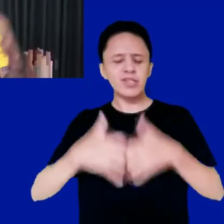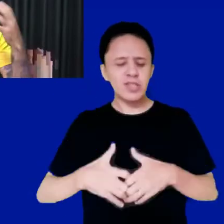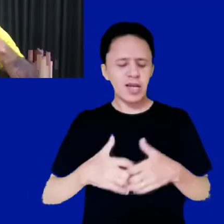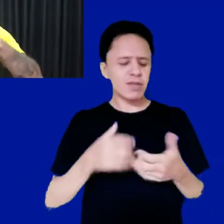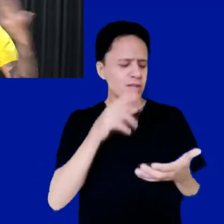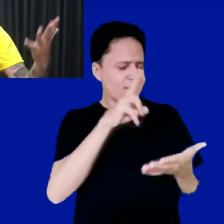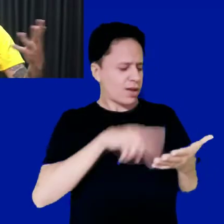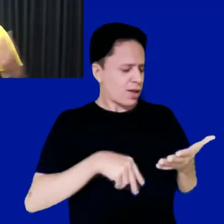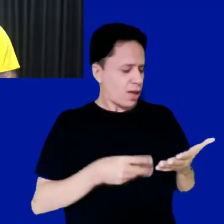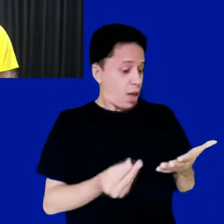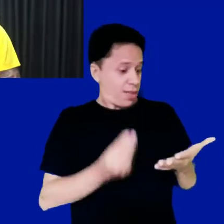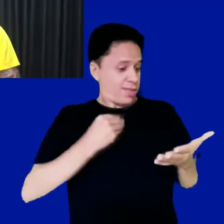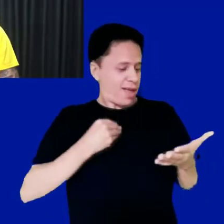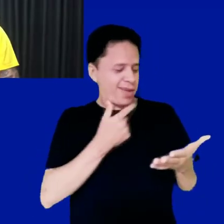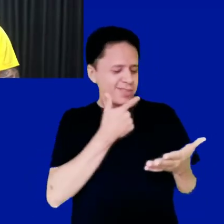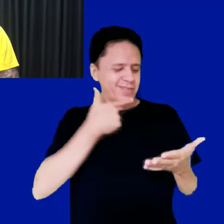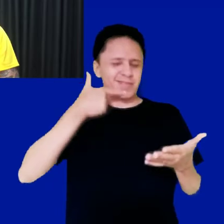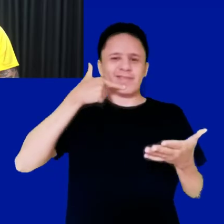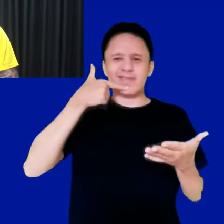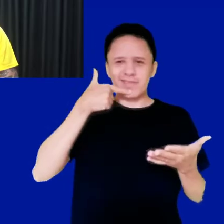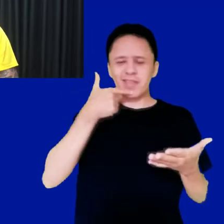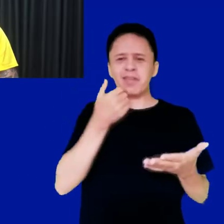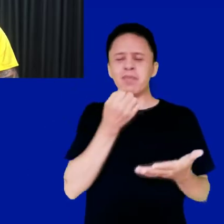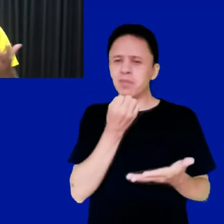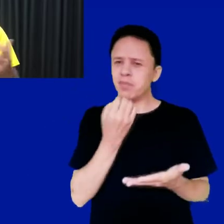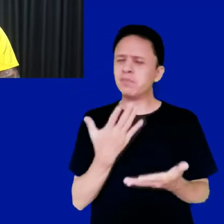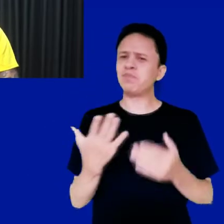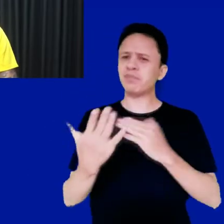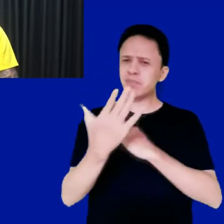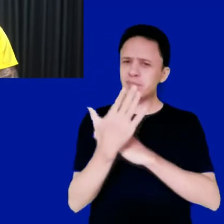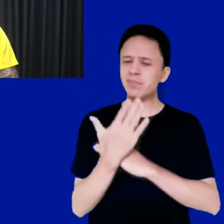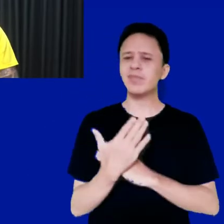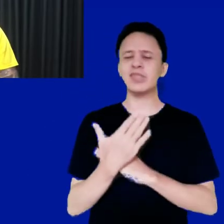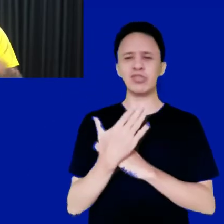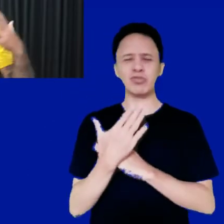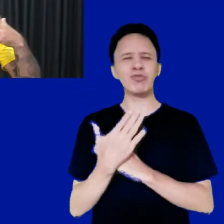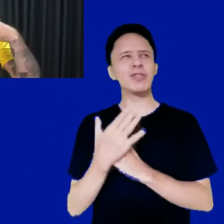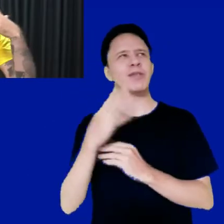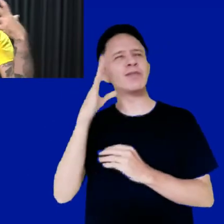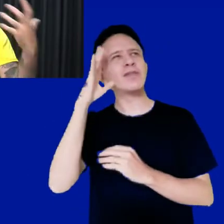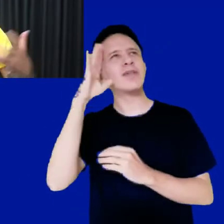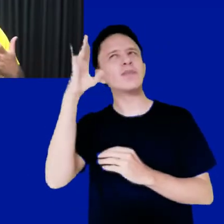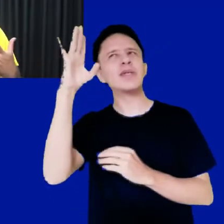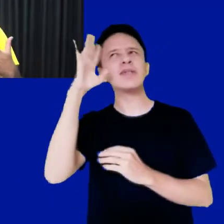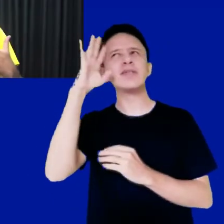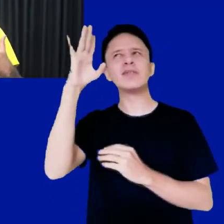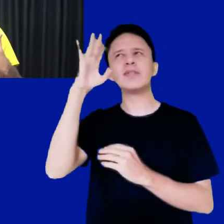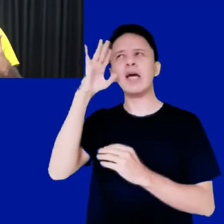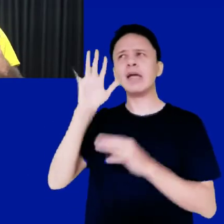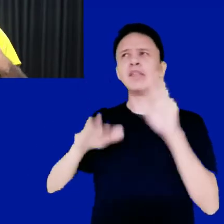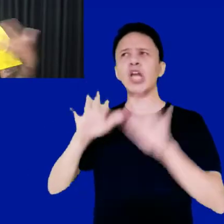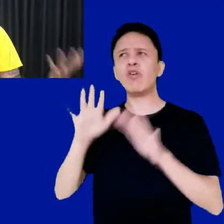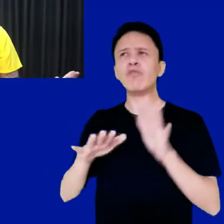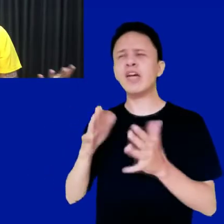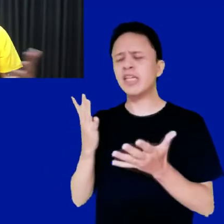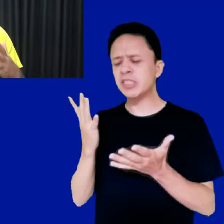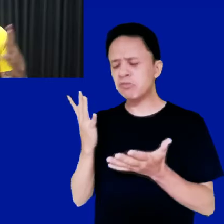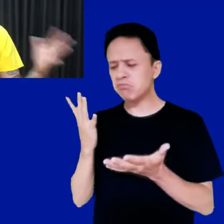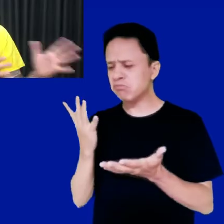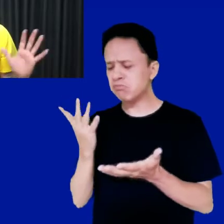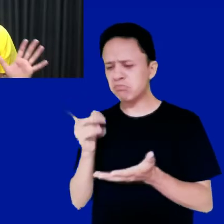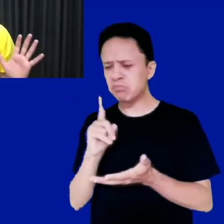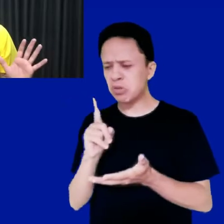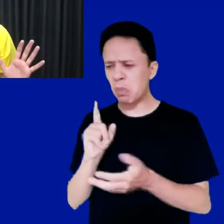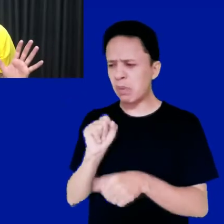nossa vida, tiram um sorriso da gente no momento que às vezes a gente não estava nem esperando, né? São textos que fazem a gente voltar